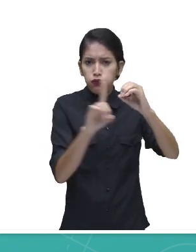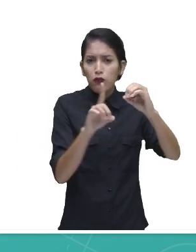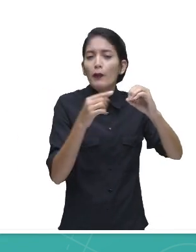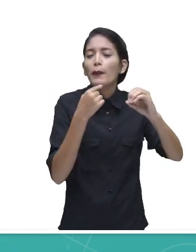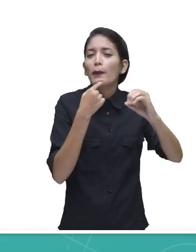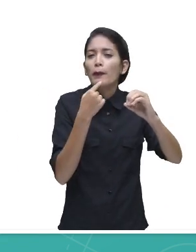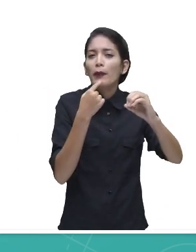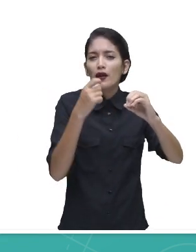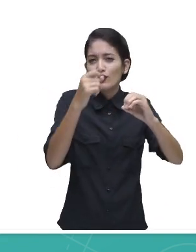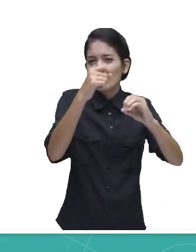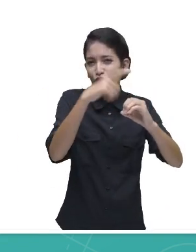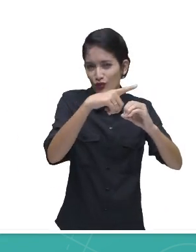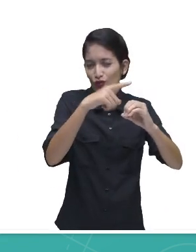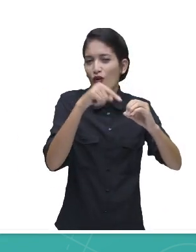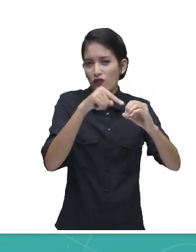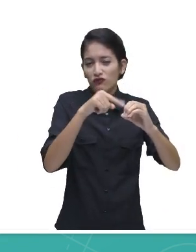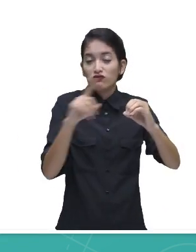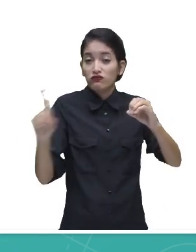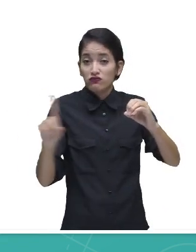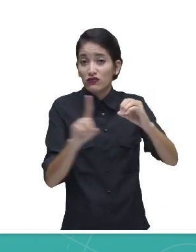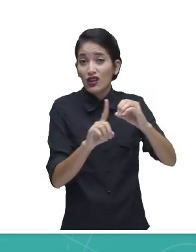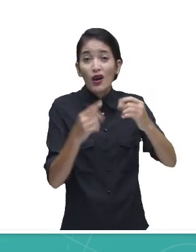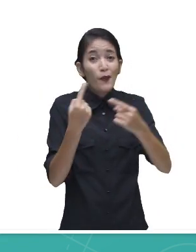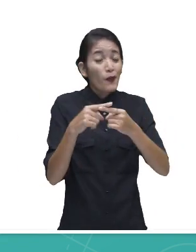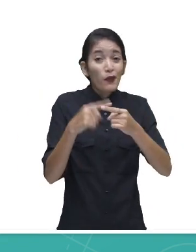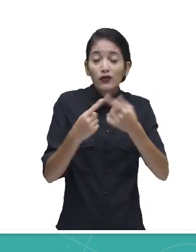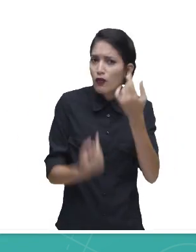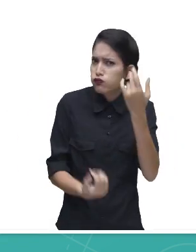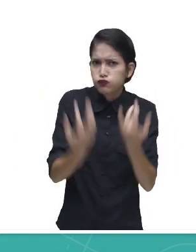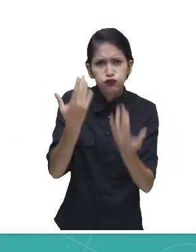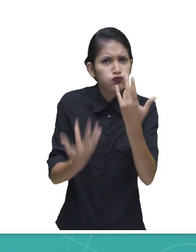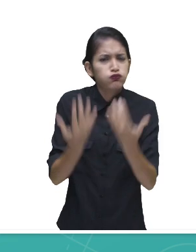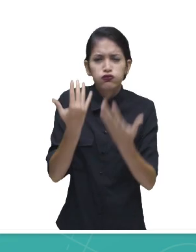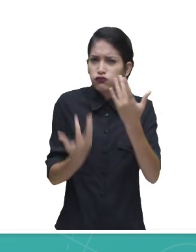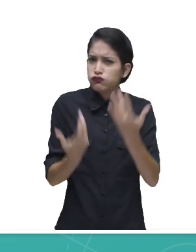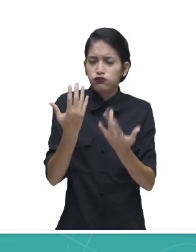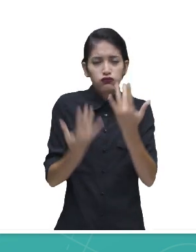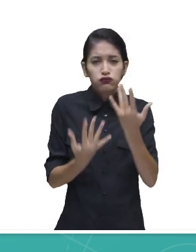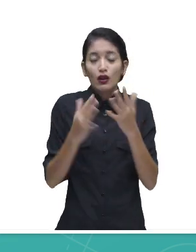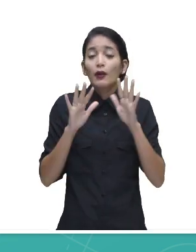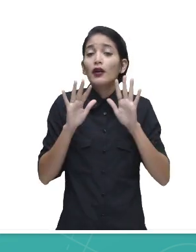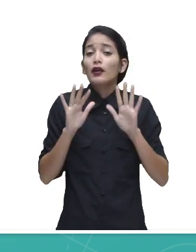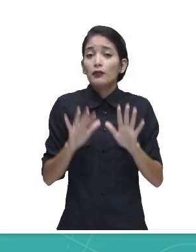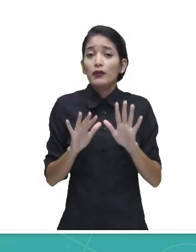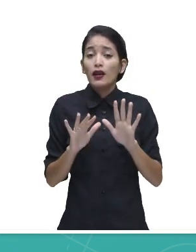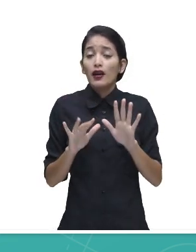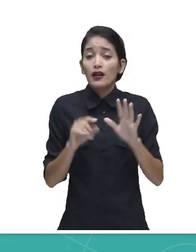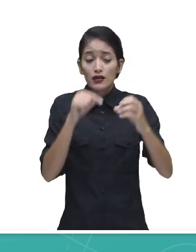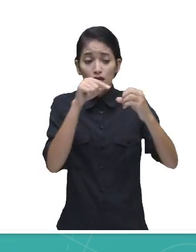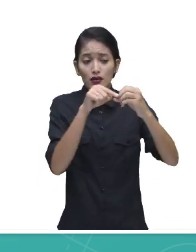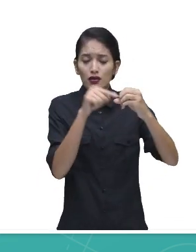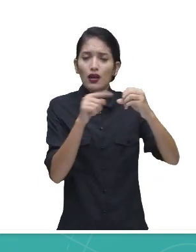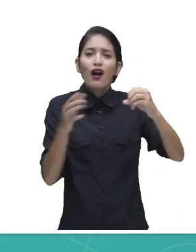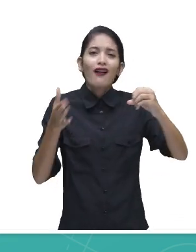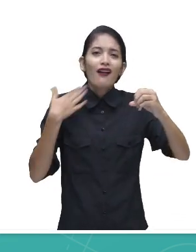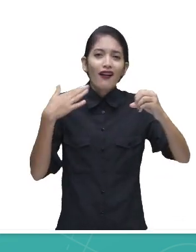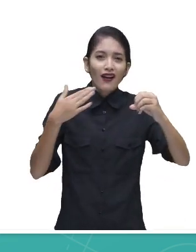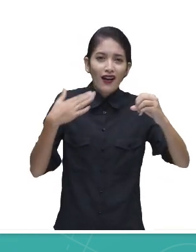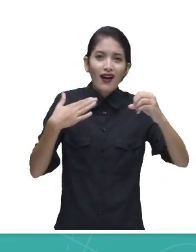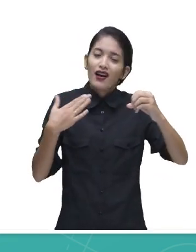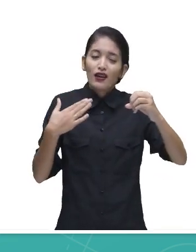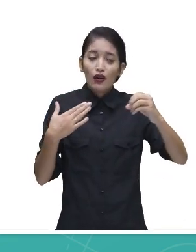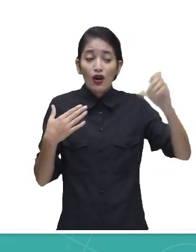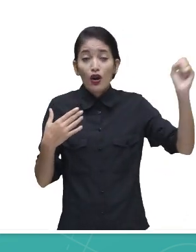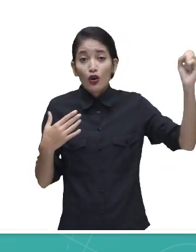Sol, né? Porque ele está incandescente, ele está pegando fogo. Mas é esse calor, é essa luz que o